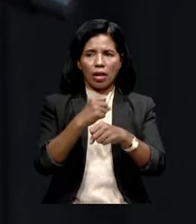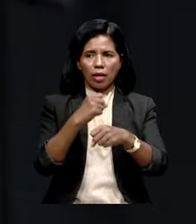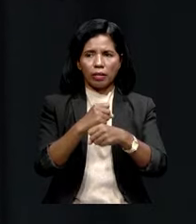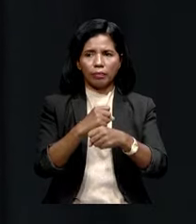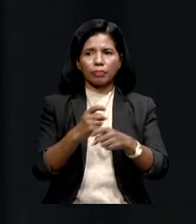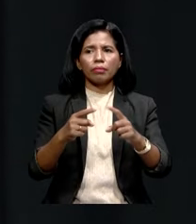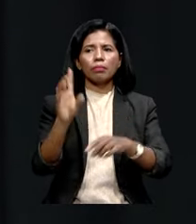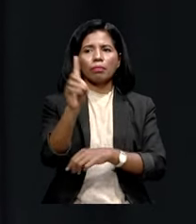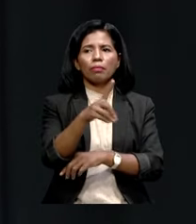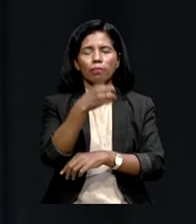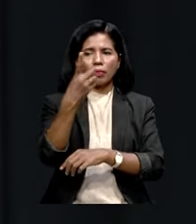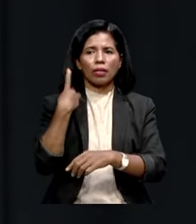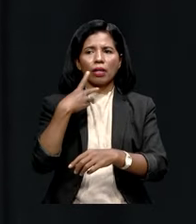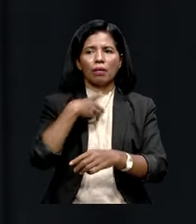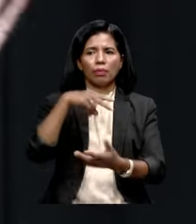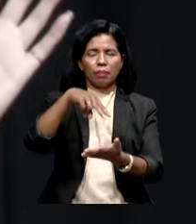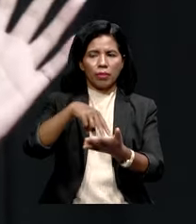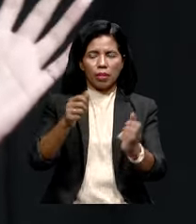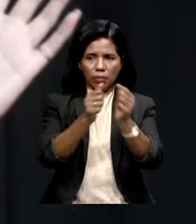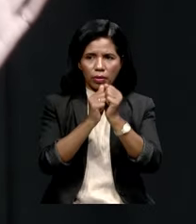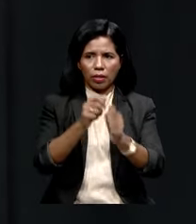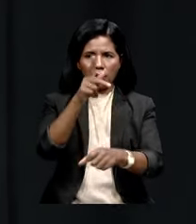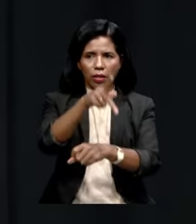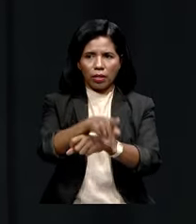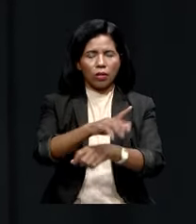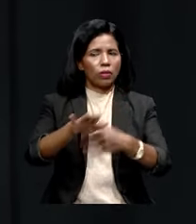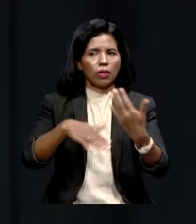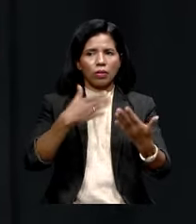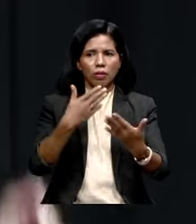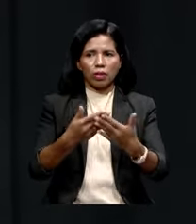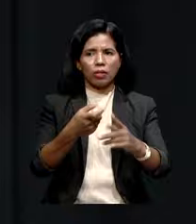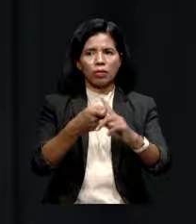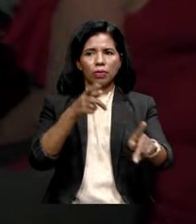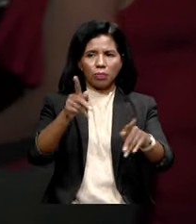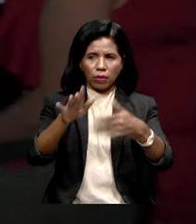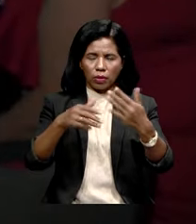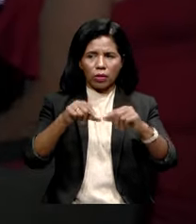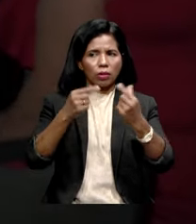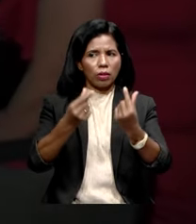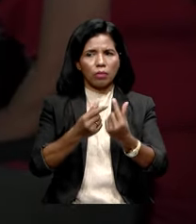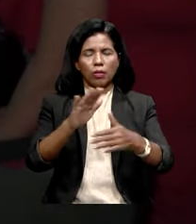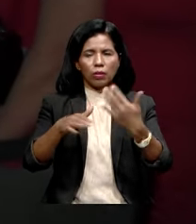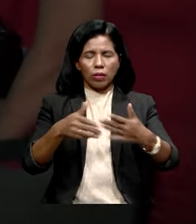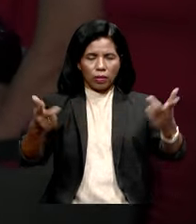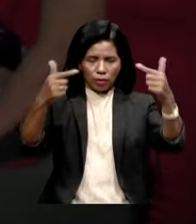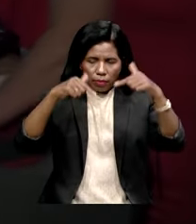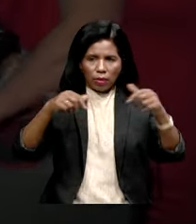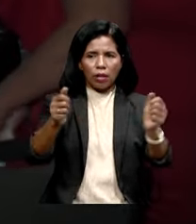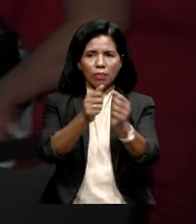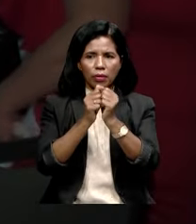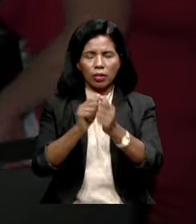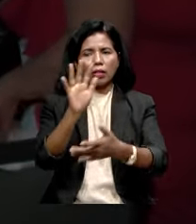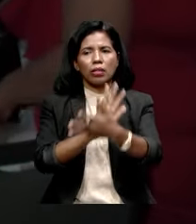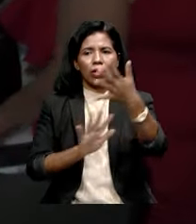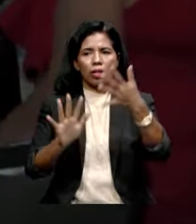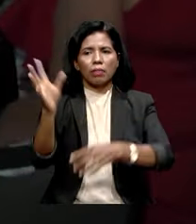o endereçam, Misamoto, o encala, Hototo, a comunidade, grupo Hototo Mayamoto, celebra